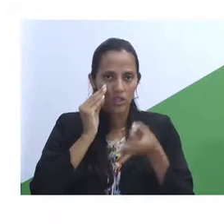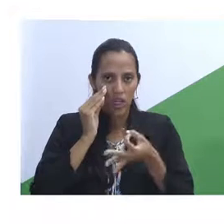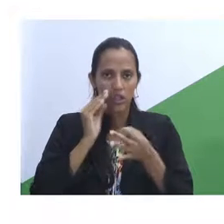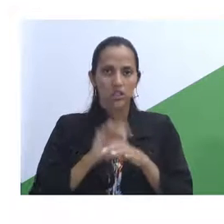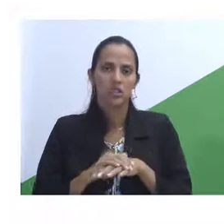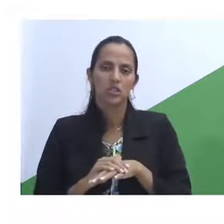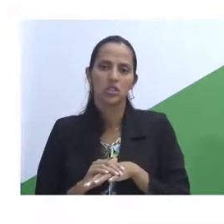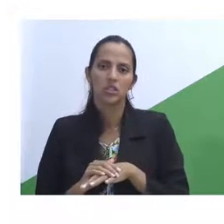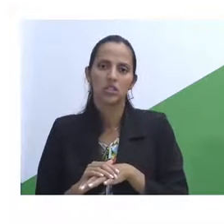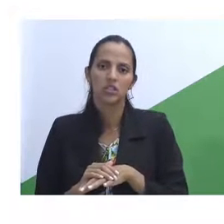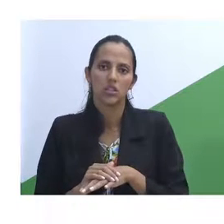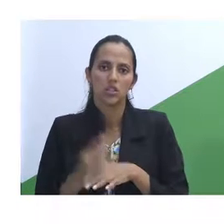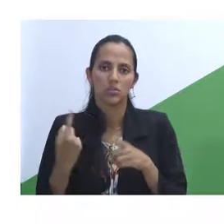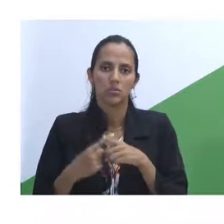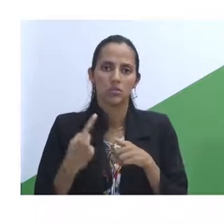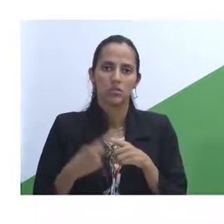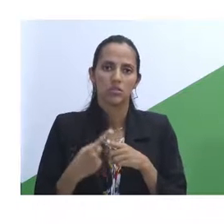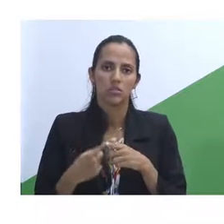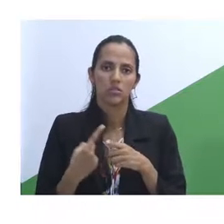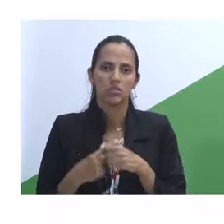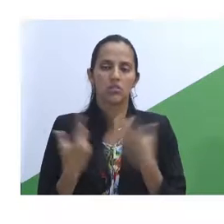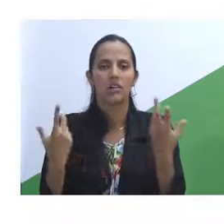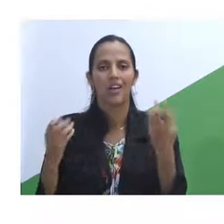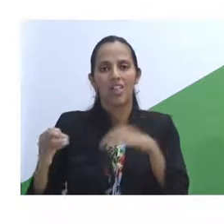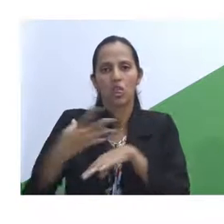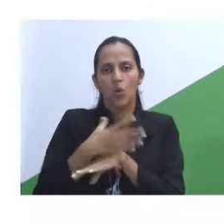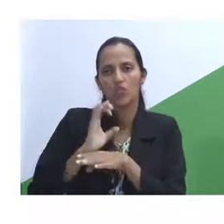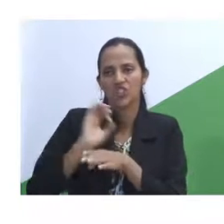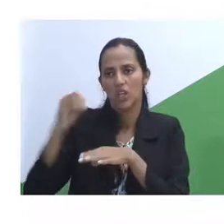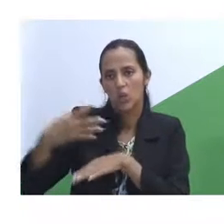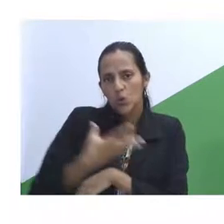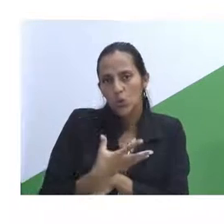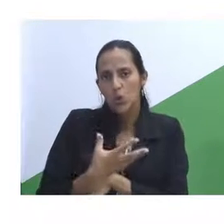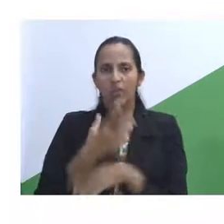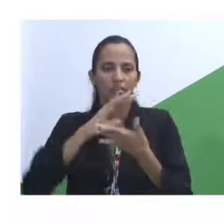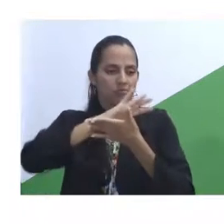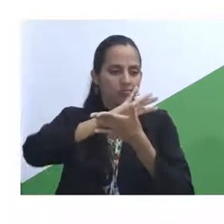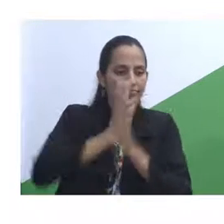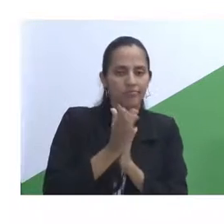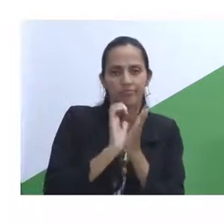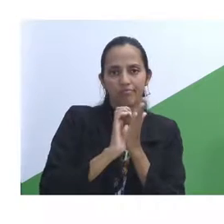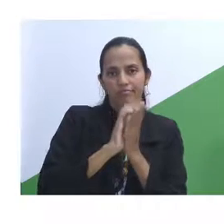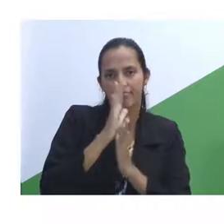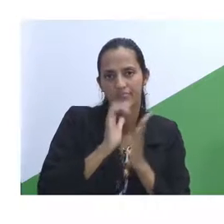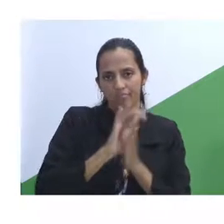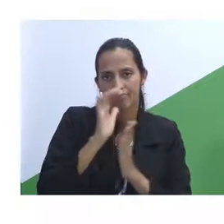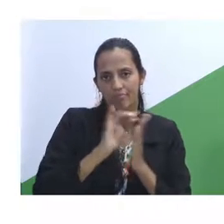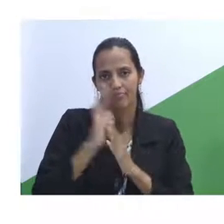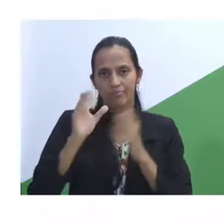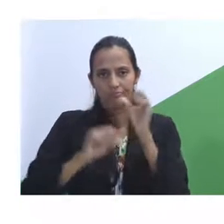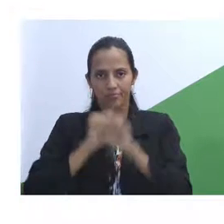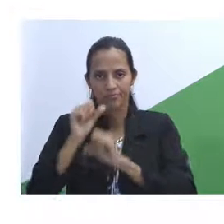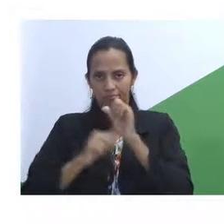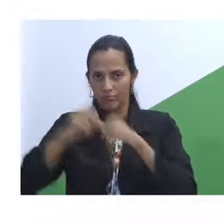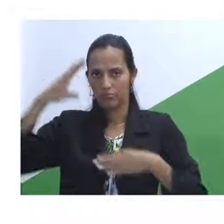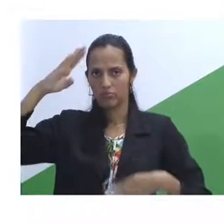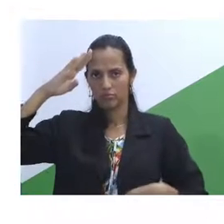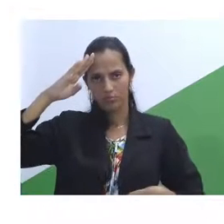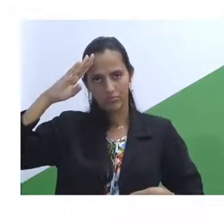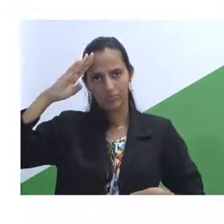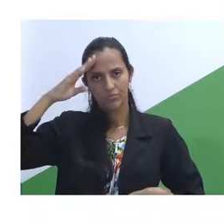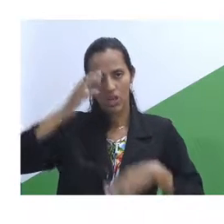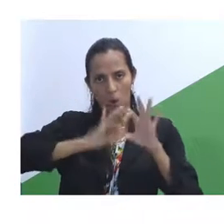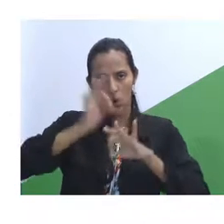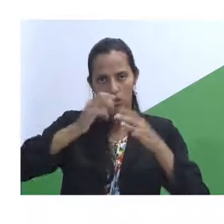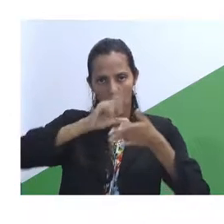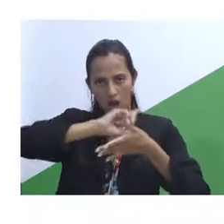vai depor, então, Vargas. Aqueles que ajudaram a implantar o Estado Novo, agora, vão derrubar o próprio presidente, né? Então, tropas lideradas pelo general Gós